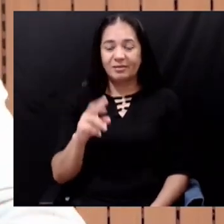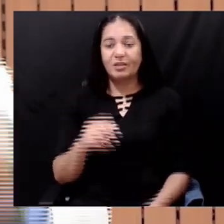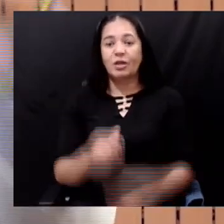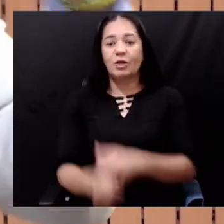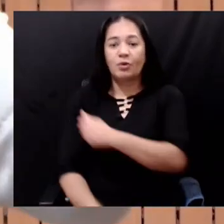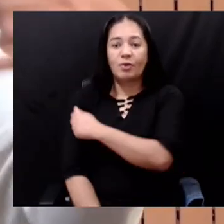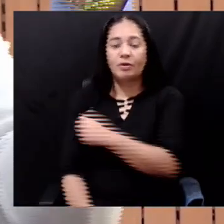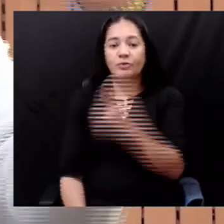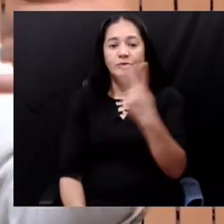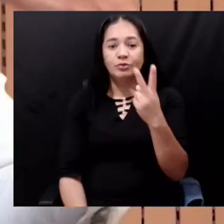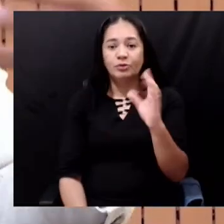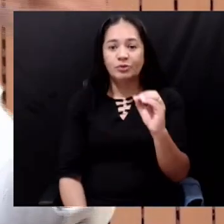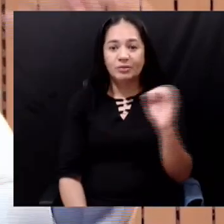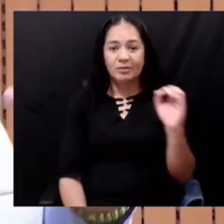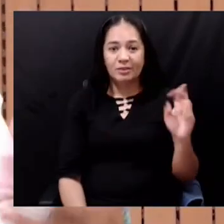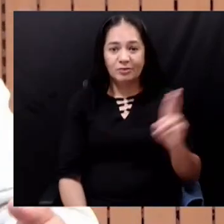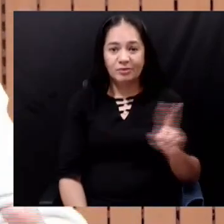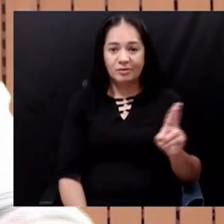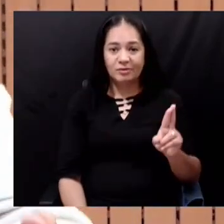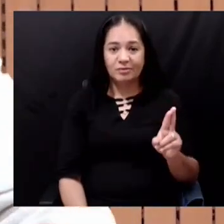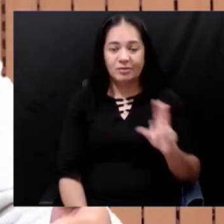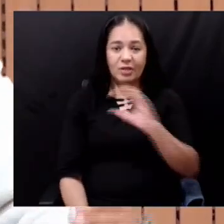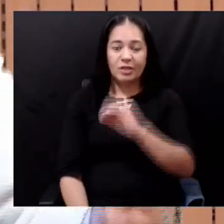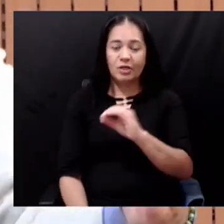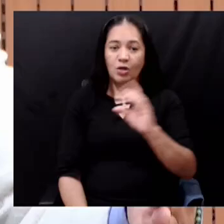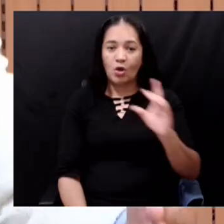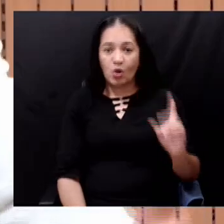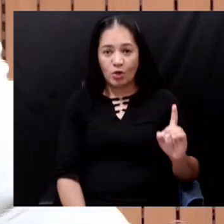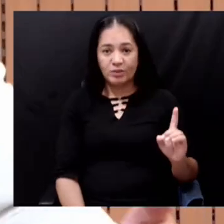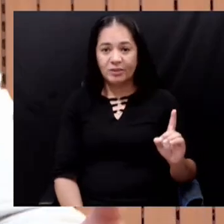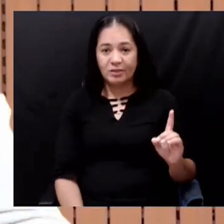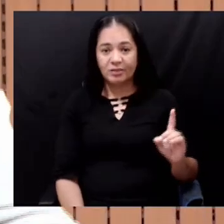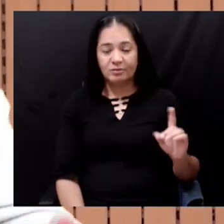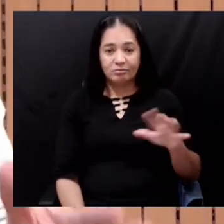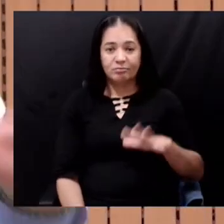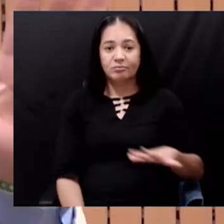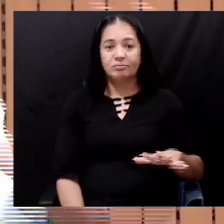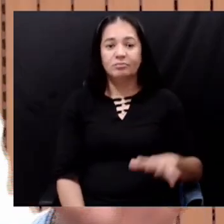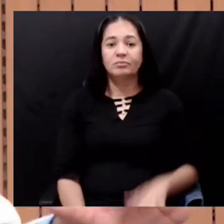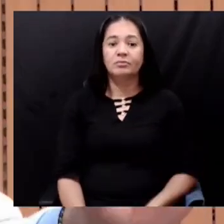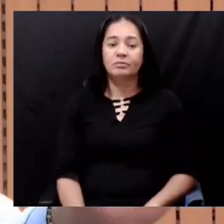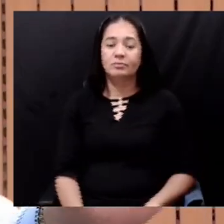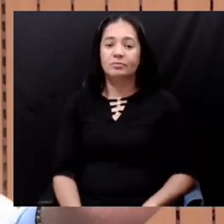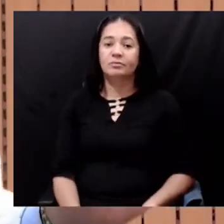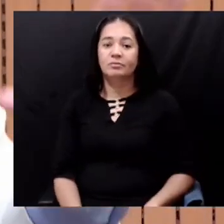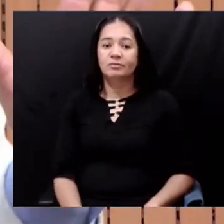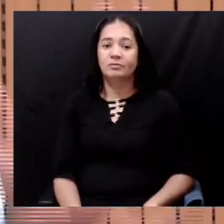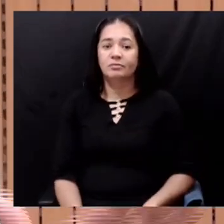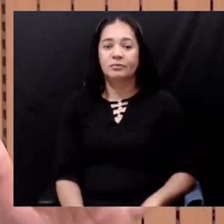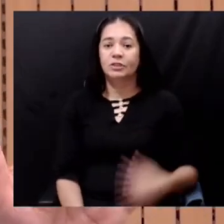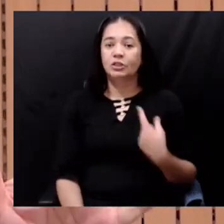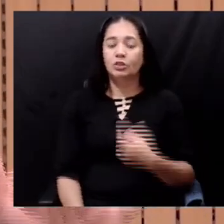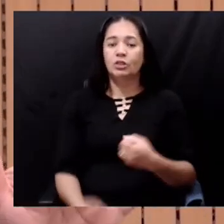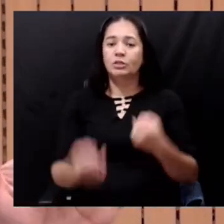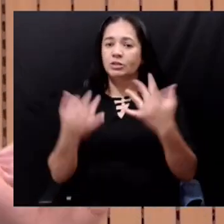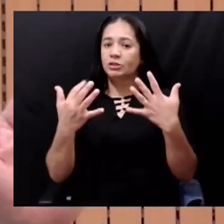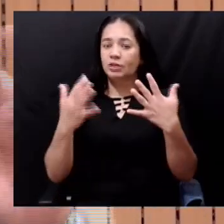O coordenador sistêmico regional vai receber tantos R$1.000. Nós definimos isso, está na